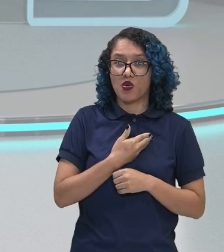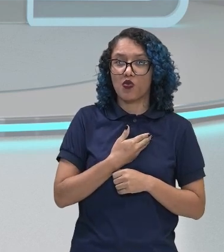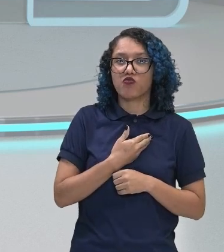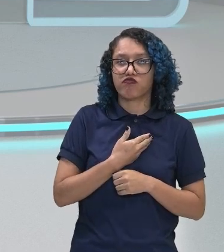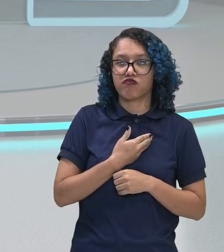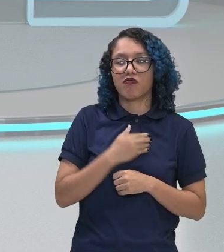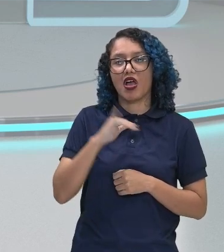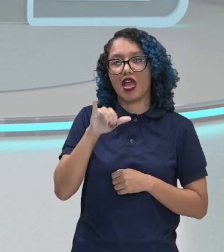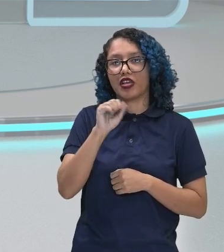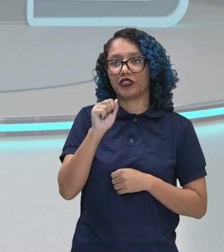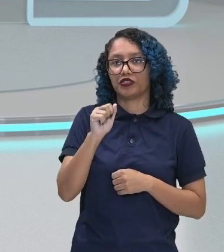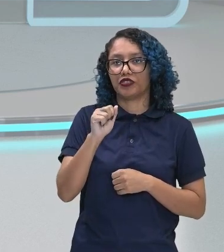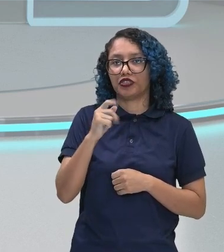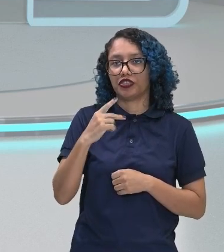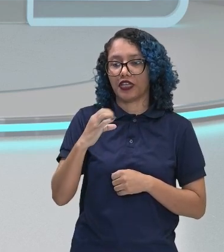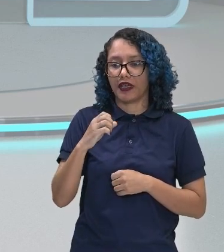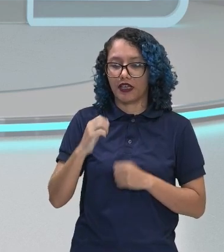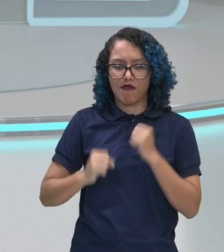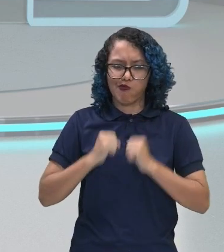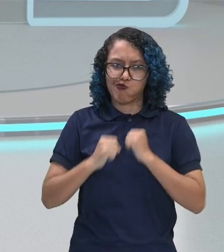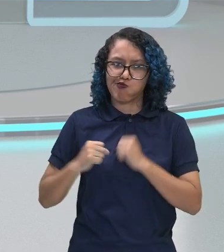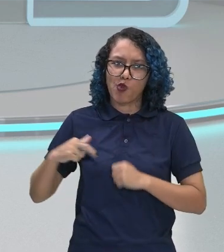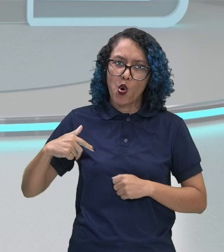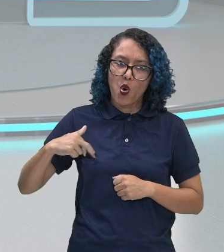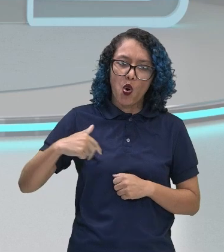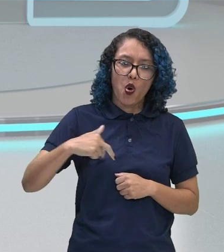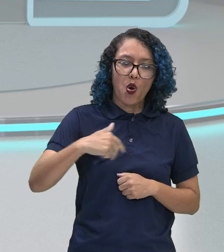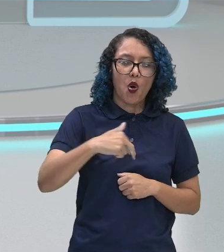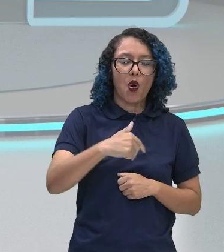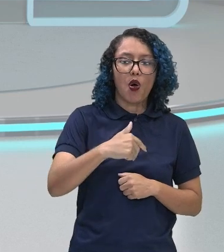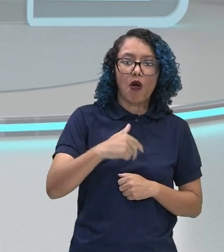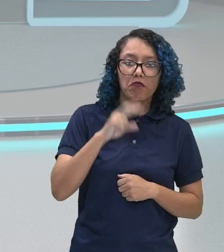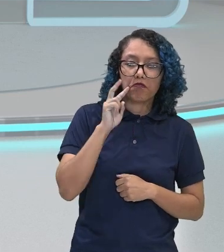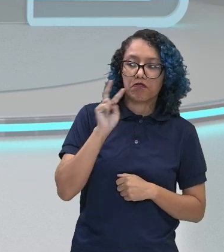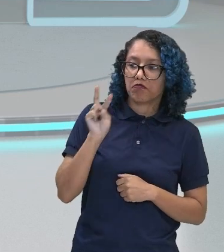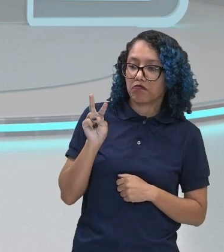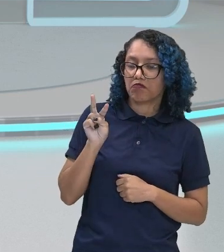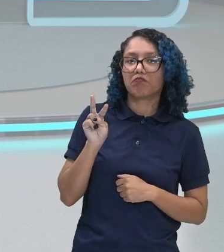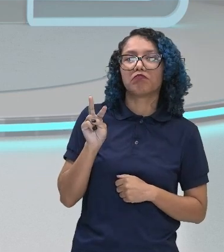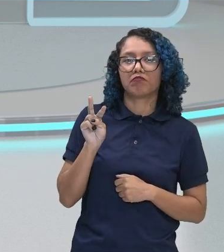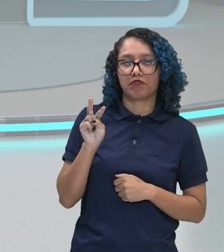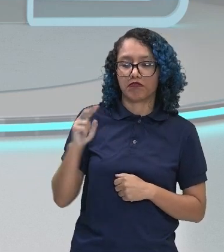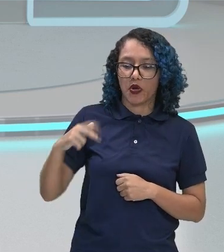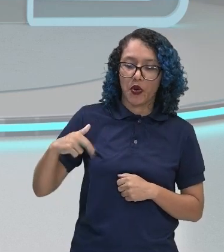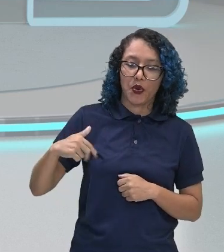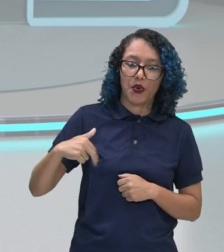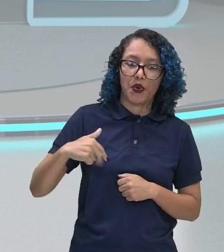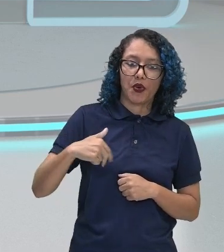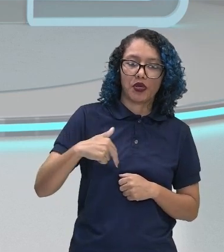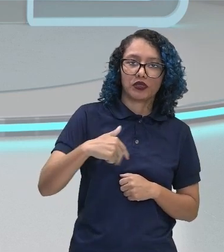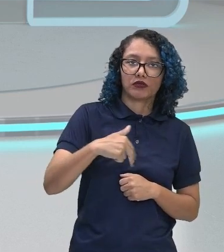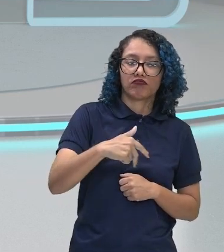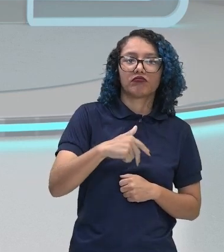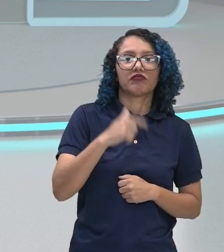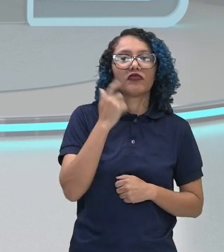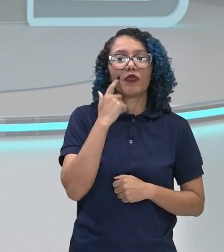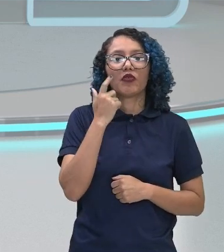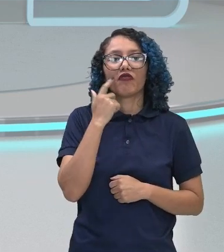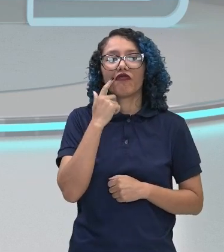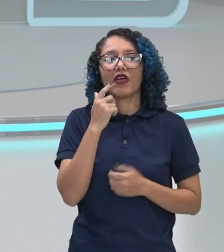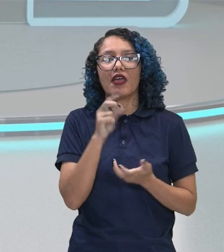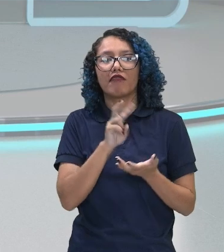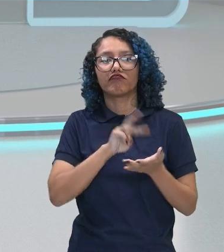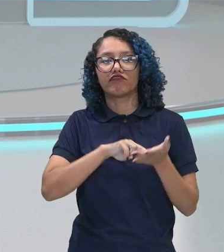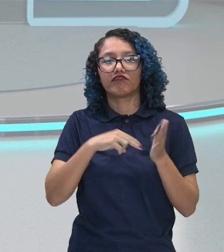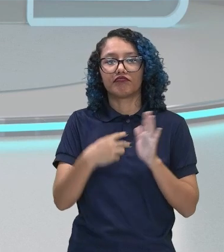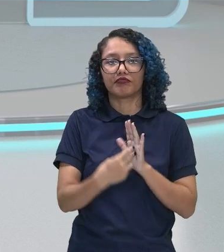ele. Running towards, quer dizer, correndo, né, vindo para o lado dele. Então, vamos dar uma olhadinha o que é